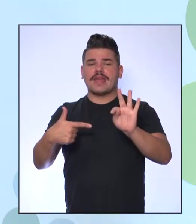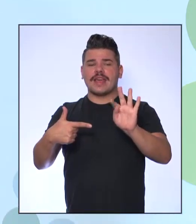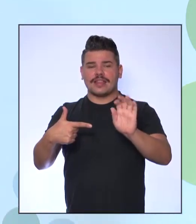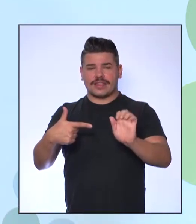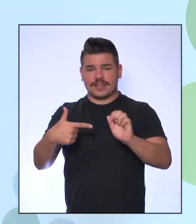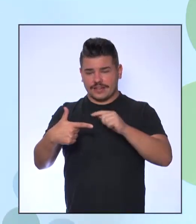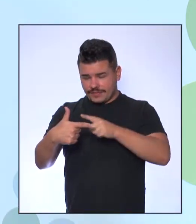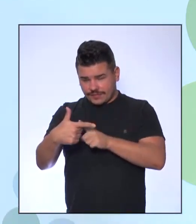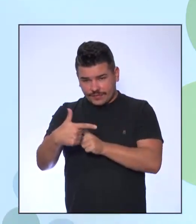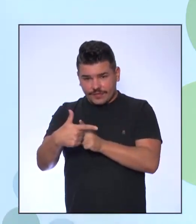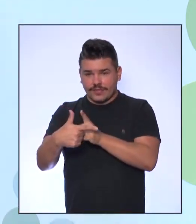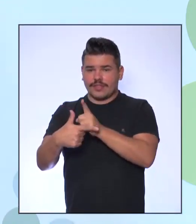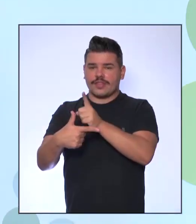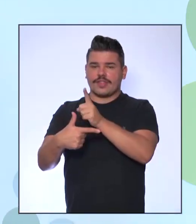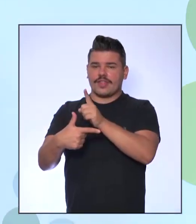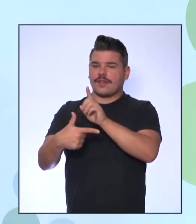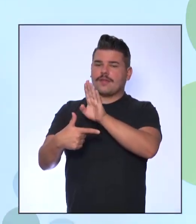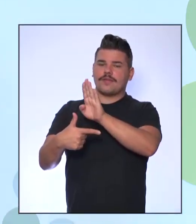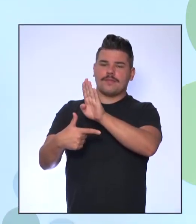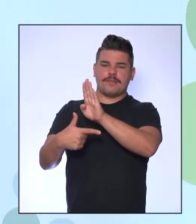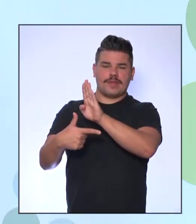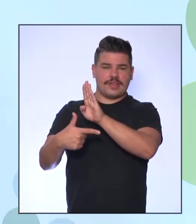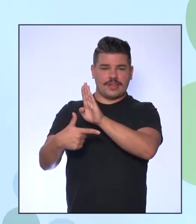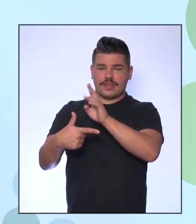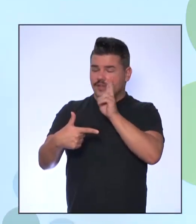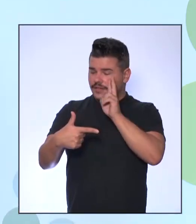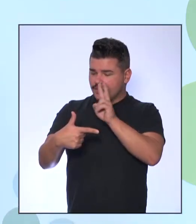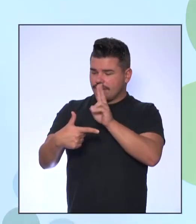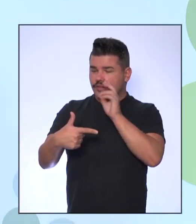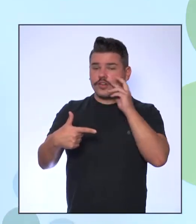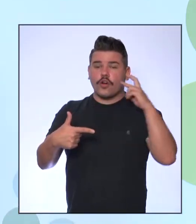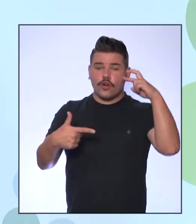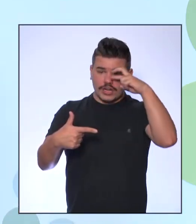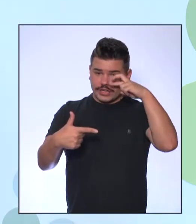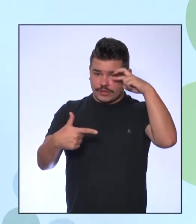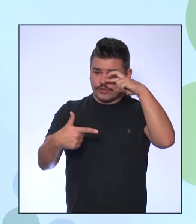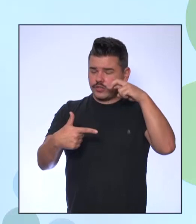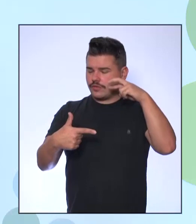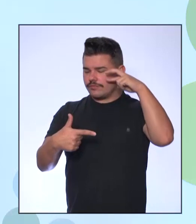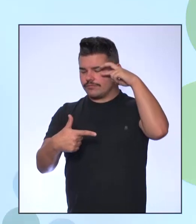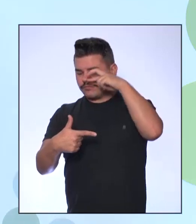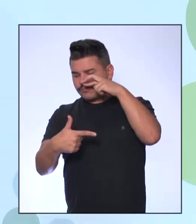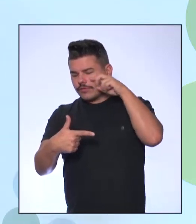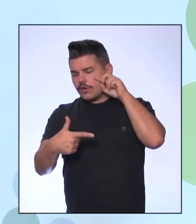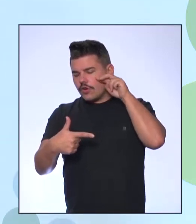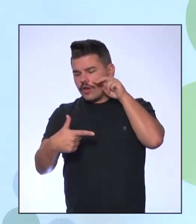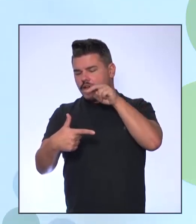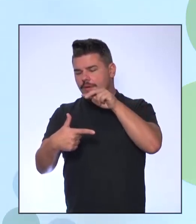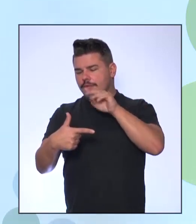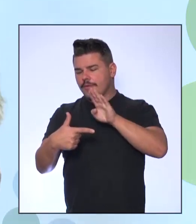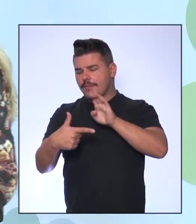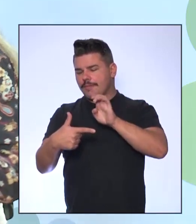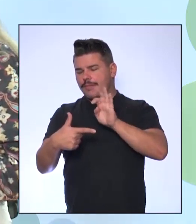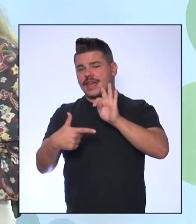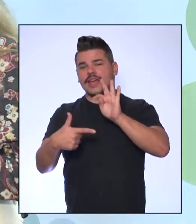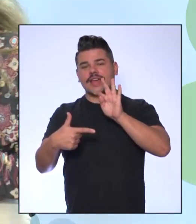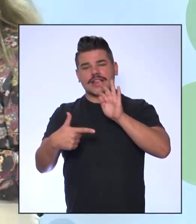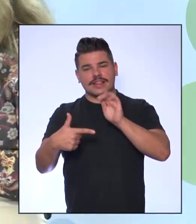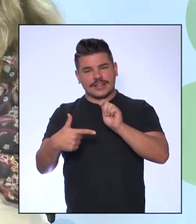o ângulo beta, novamente, a gente vai olhar, colocar um olhinho aqui para o ângulo